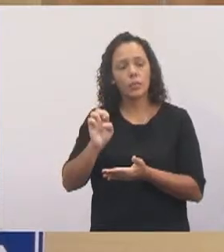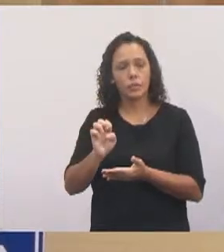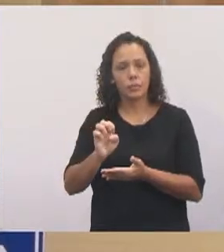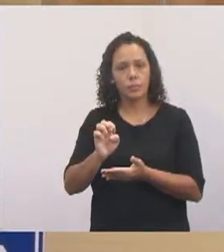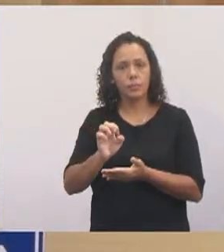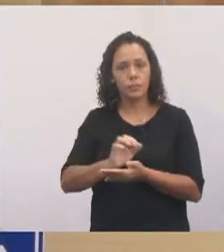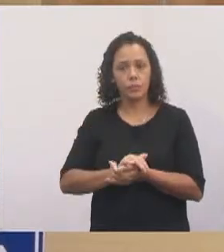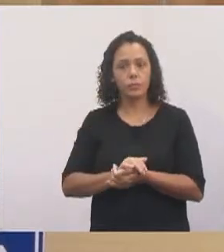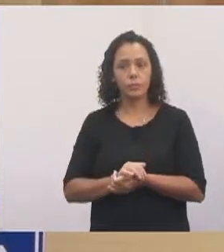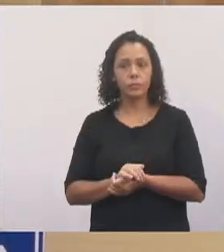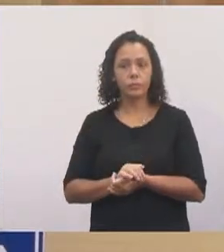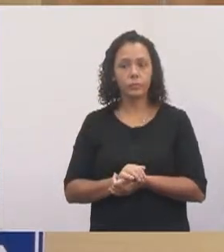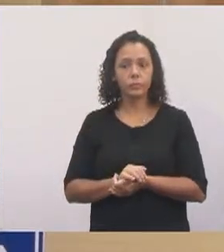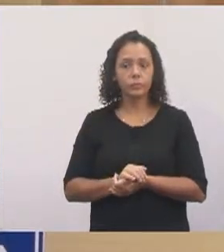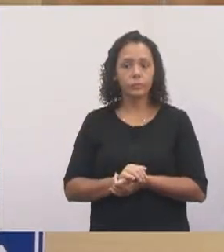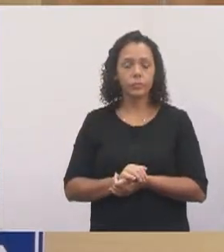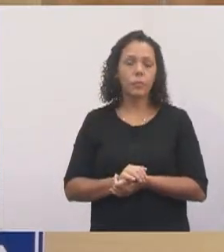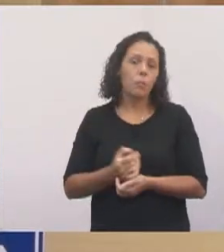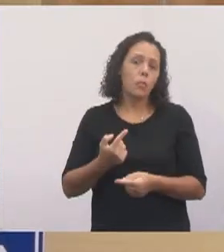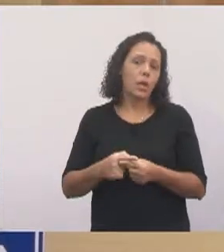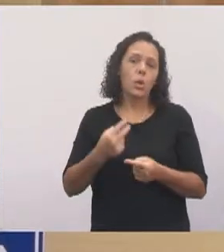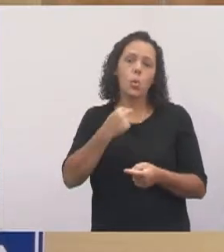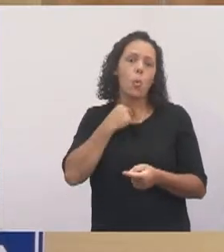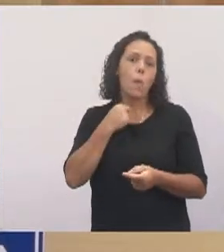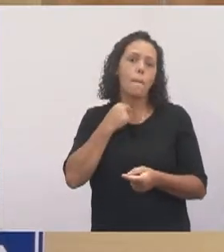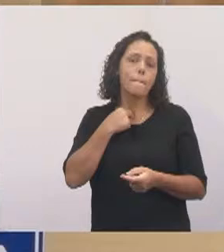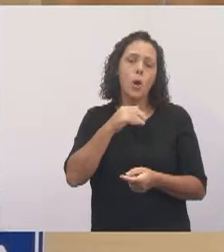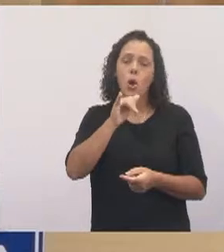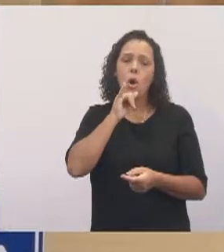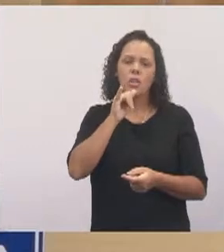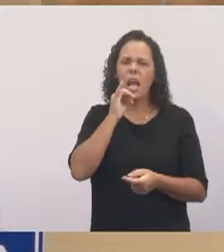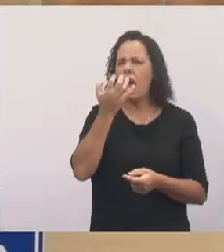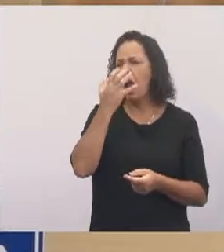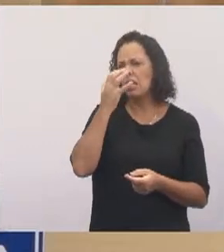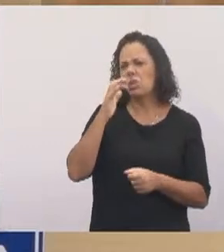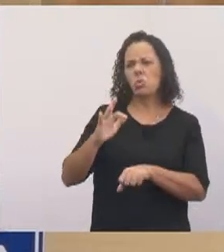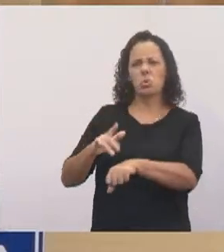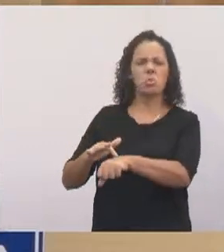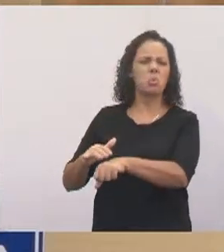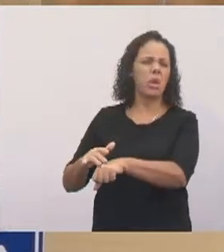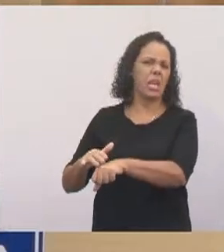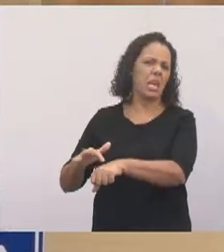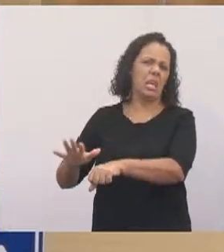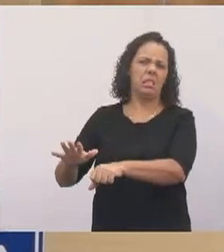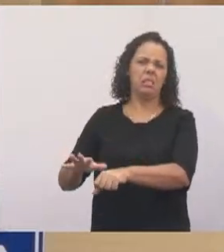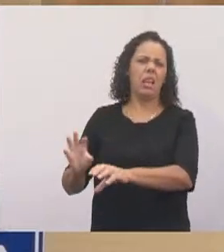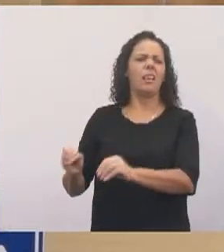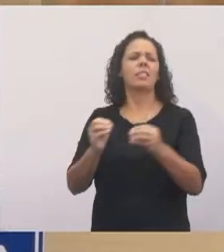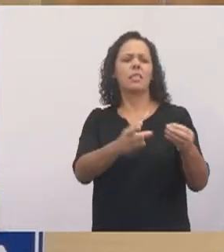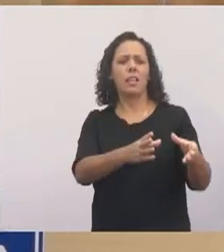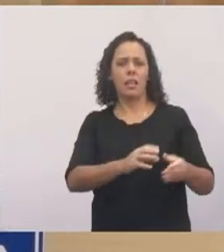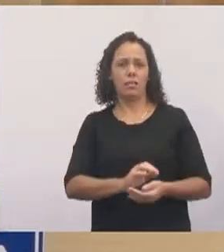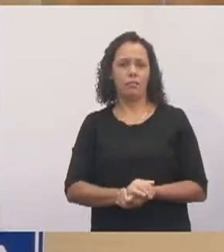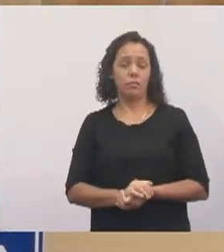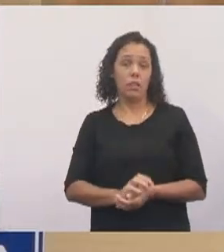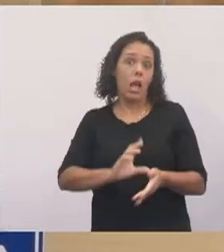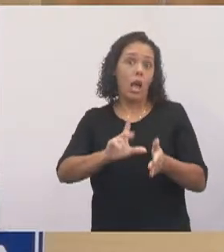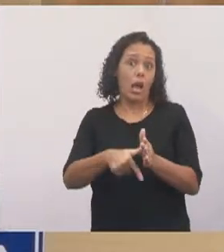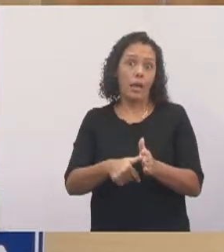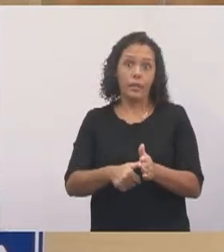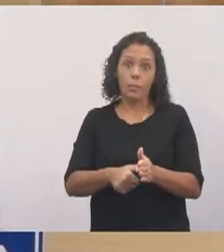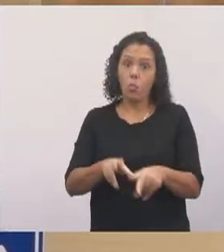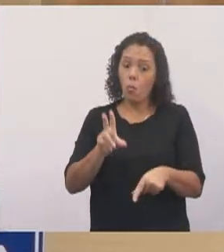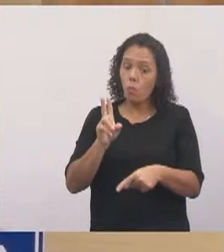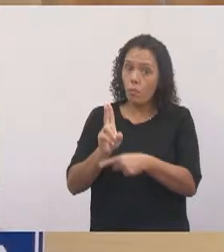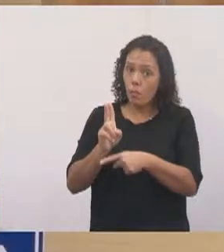hein, vereadora? Recebe com verme. Pega o cachorro lá com verme e depois quanto que custa,